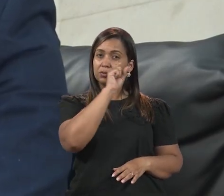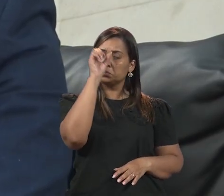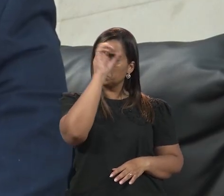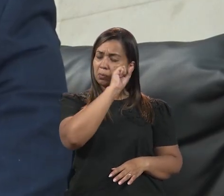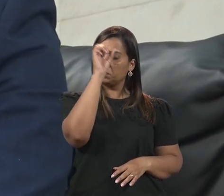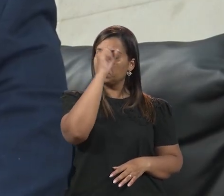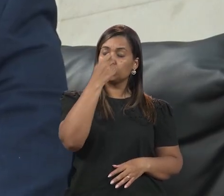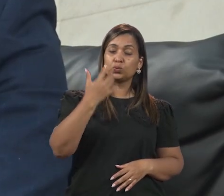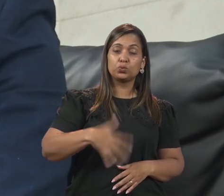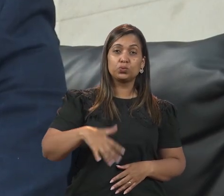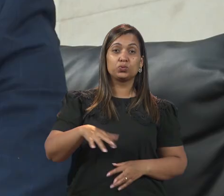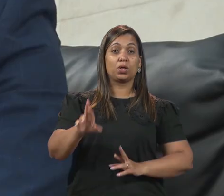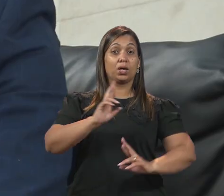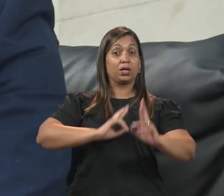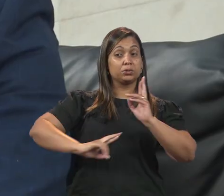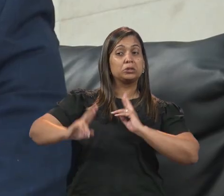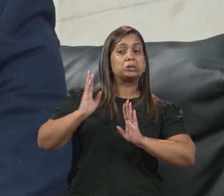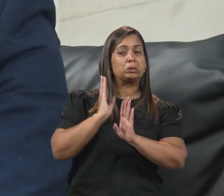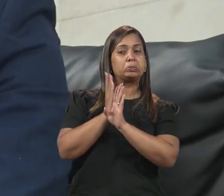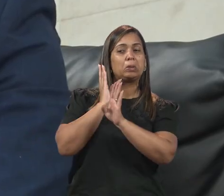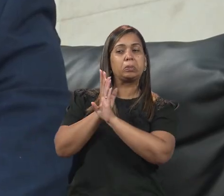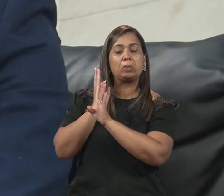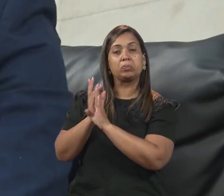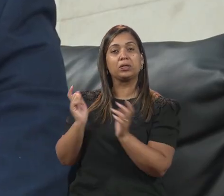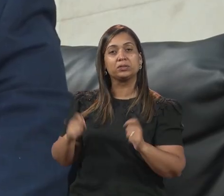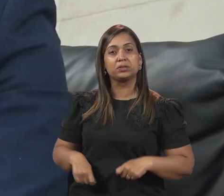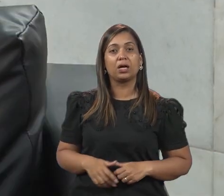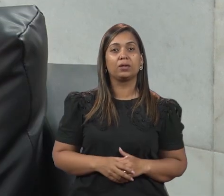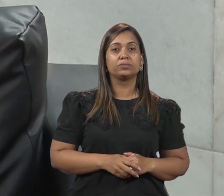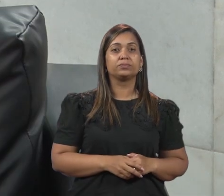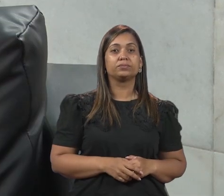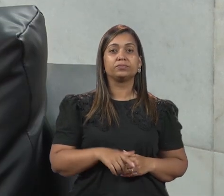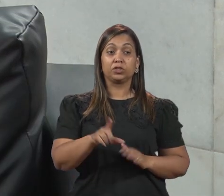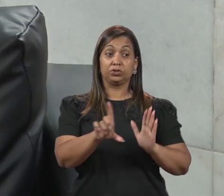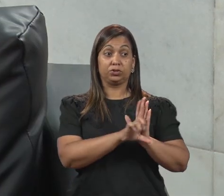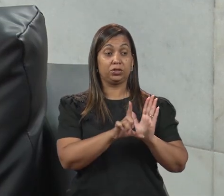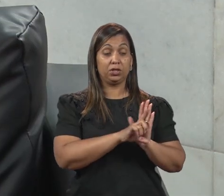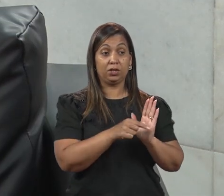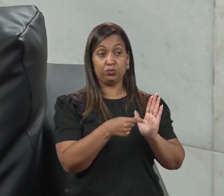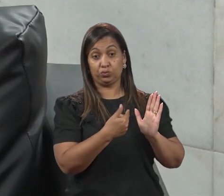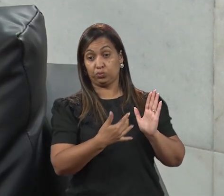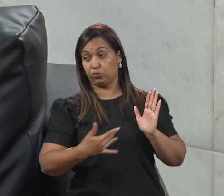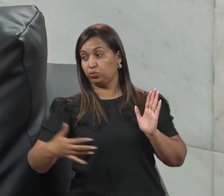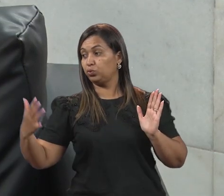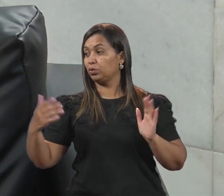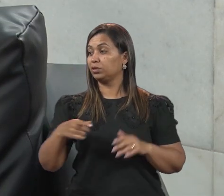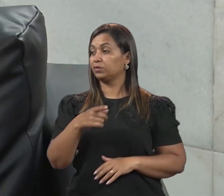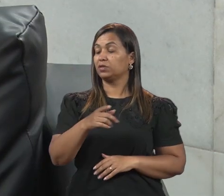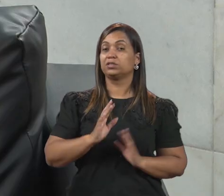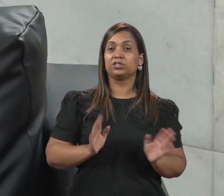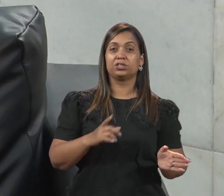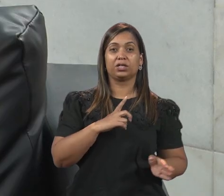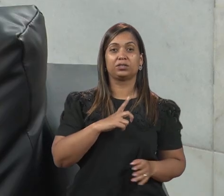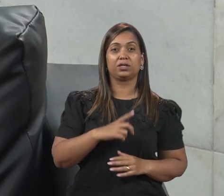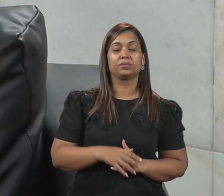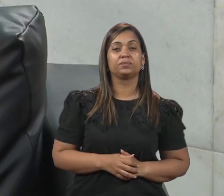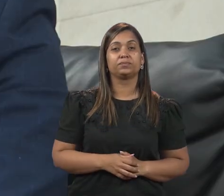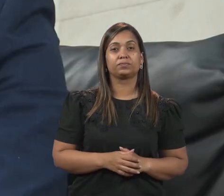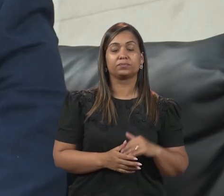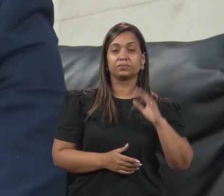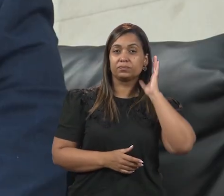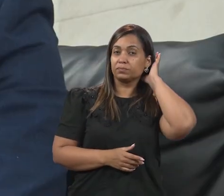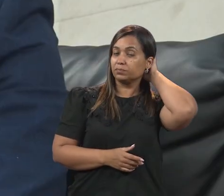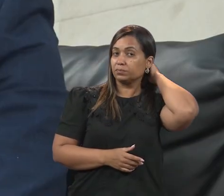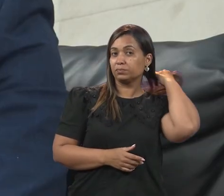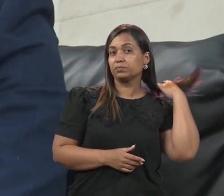aprendizado, resultados são notórios. A gente vê o número de leis, por exemplo, que o senhor, né, já tem. Verdade.